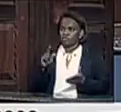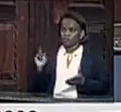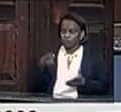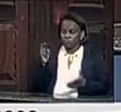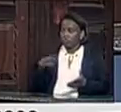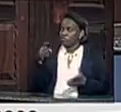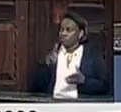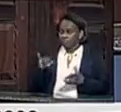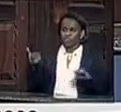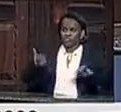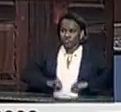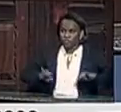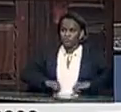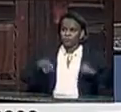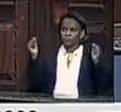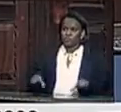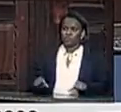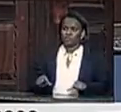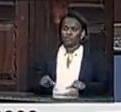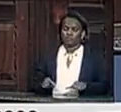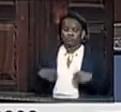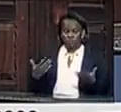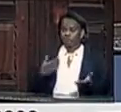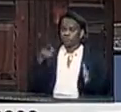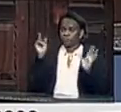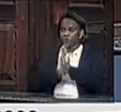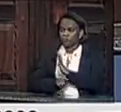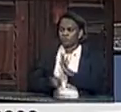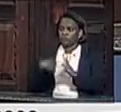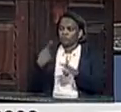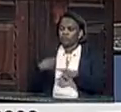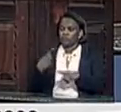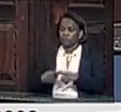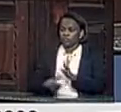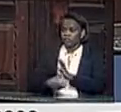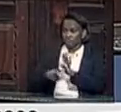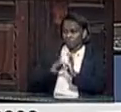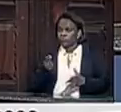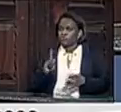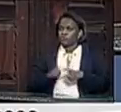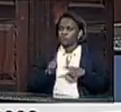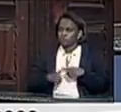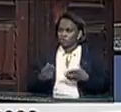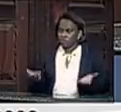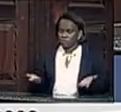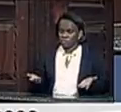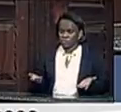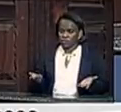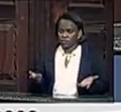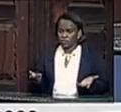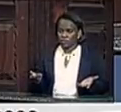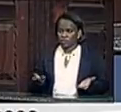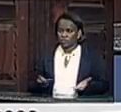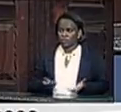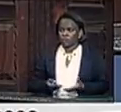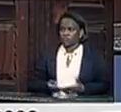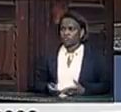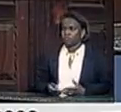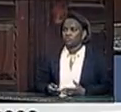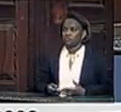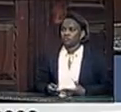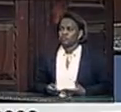sofrerão graves consequências. E eu pergunto, por que, antes de discutir um aumento